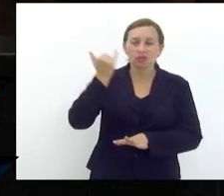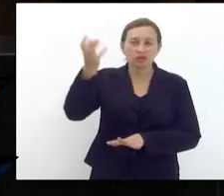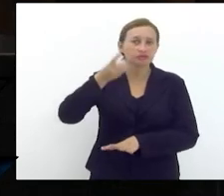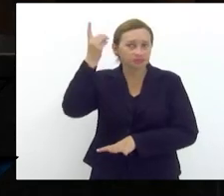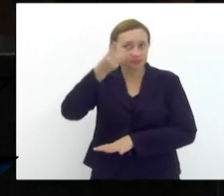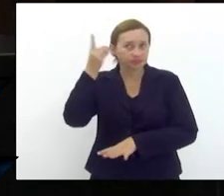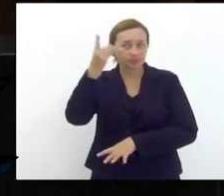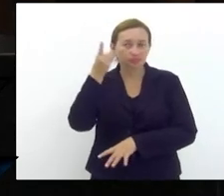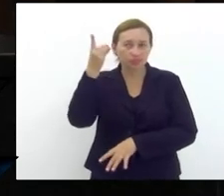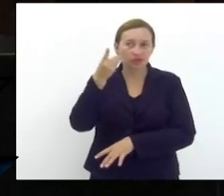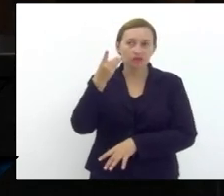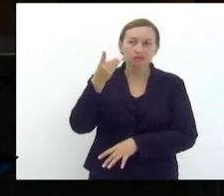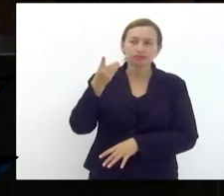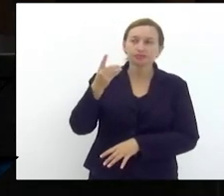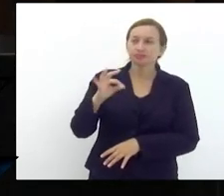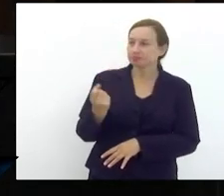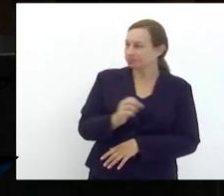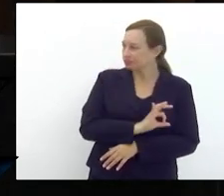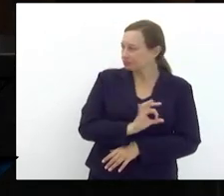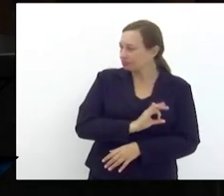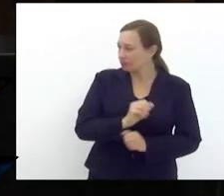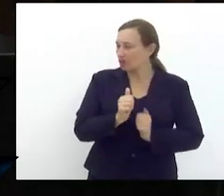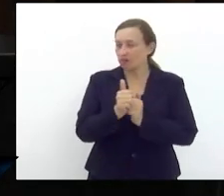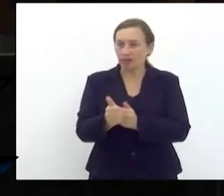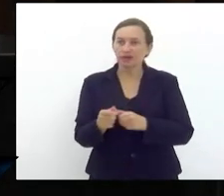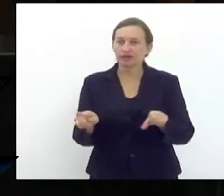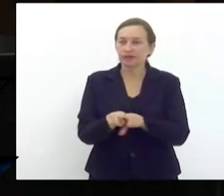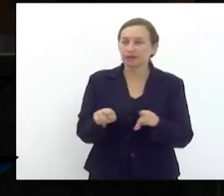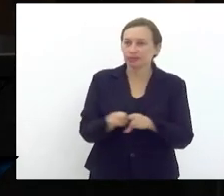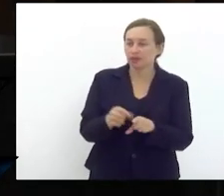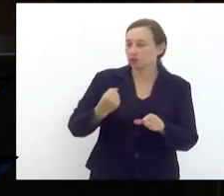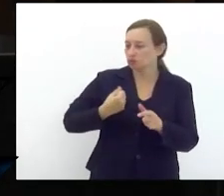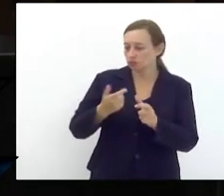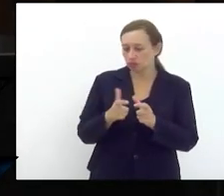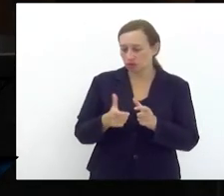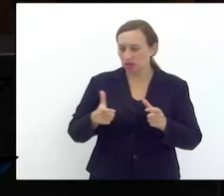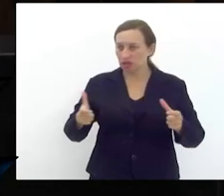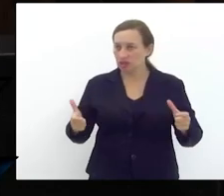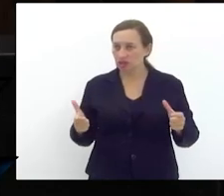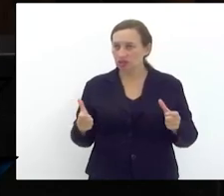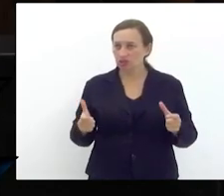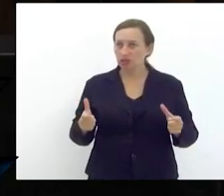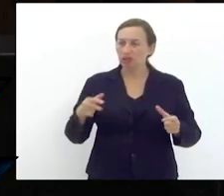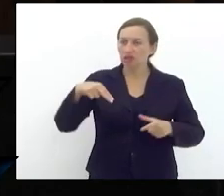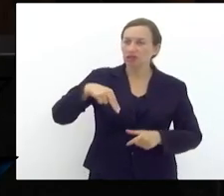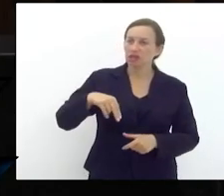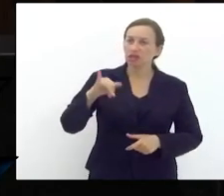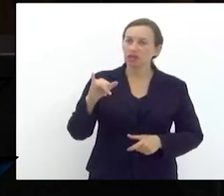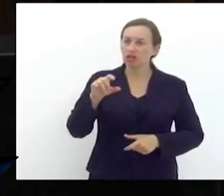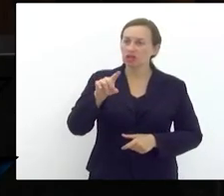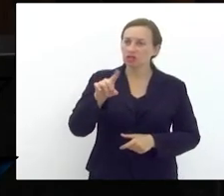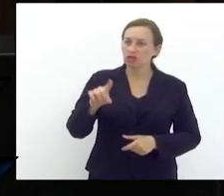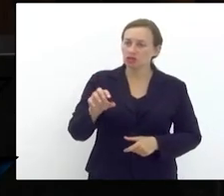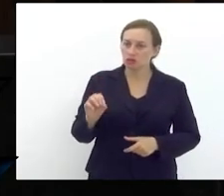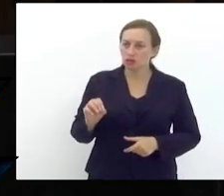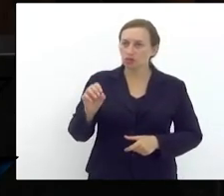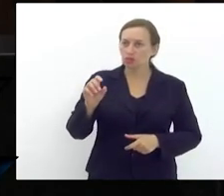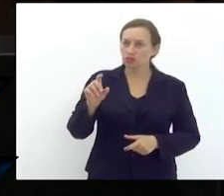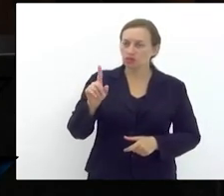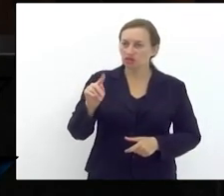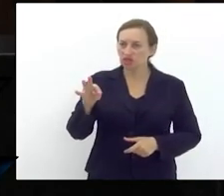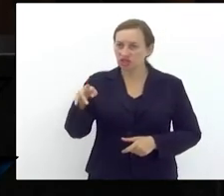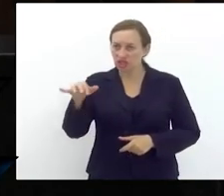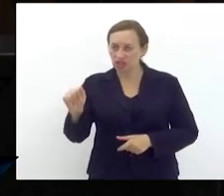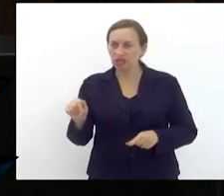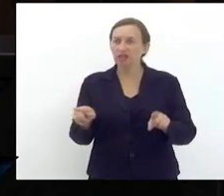porque a gente tem acompanhado também o crescente número de misoginia e machismo